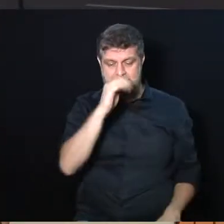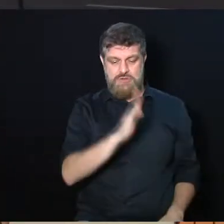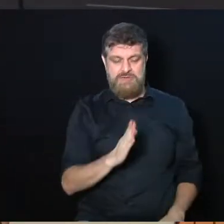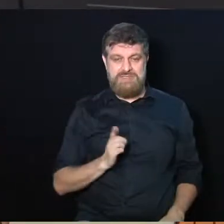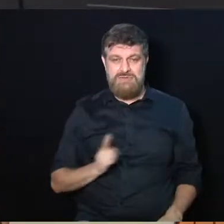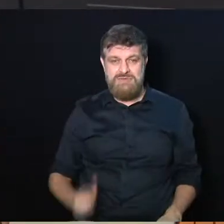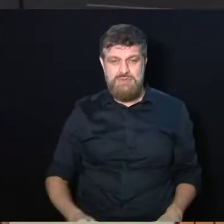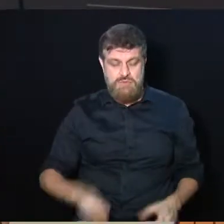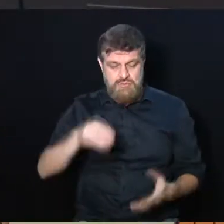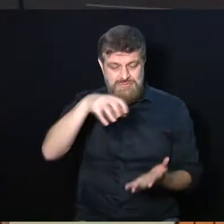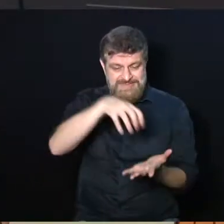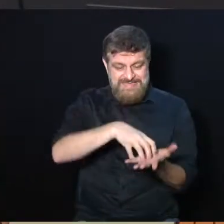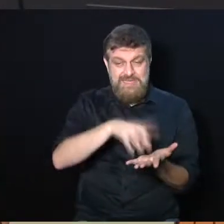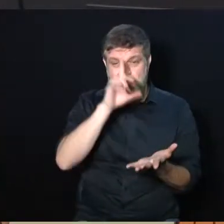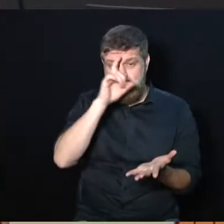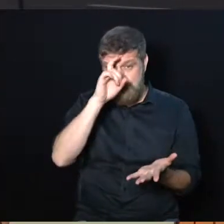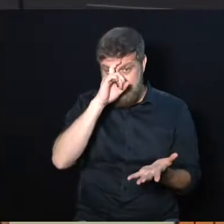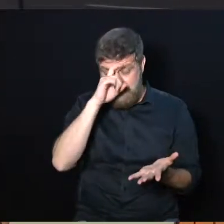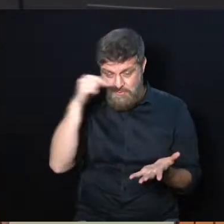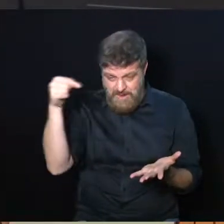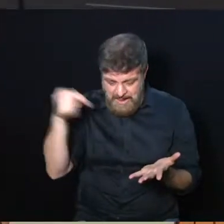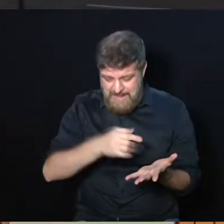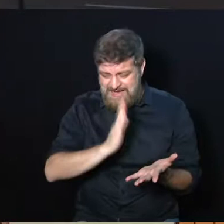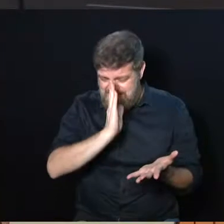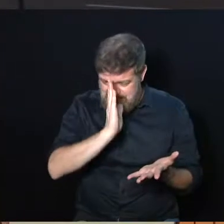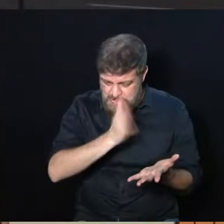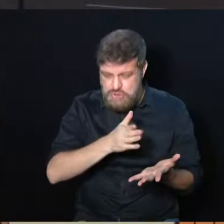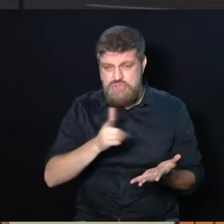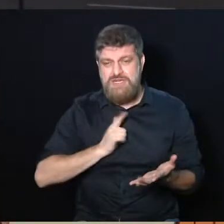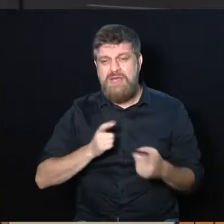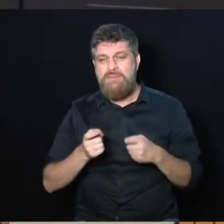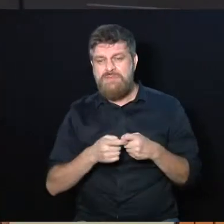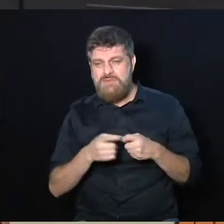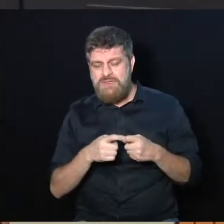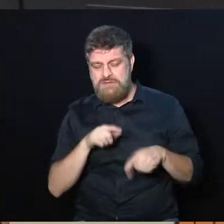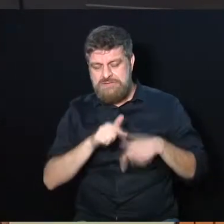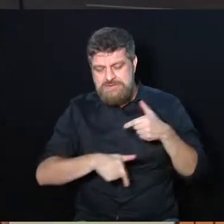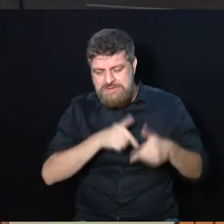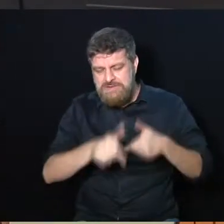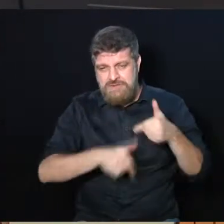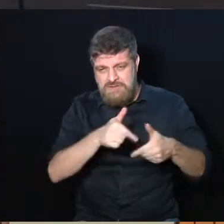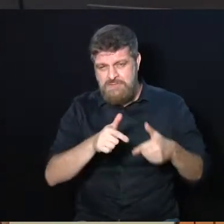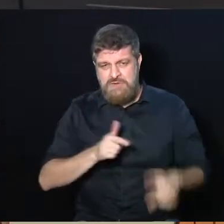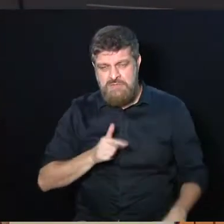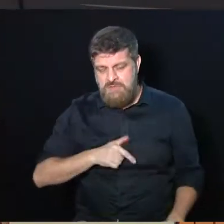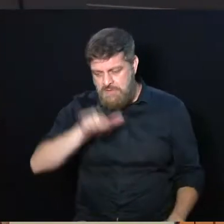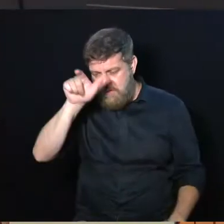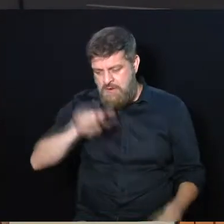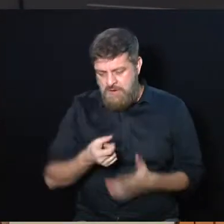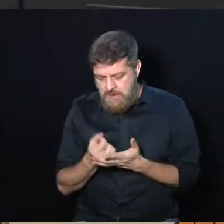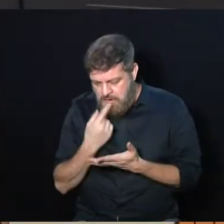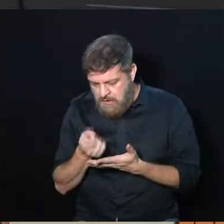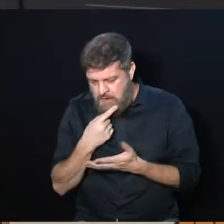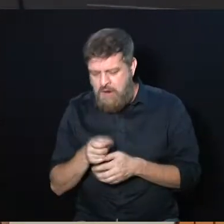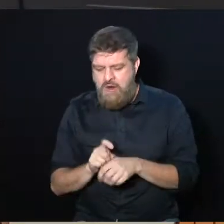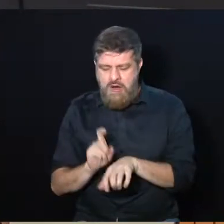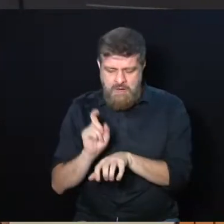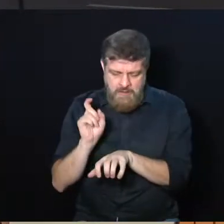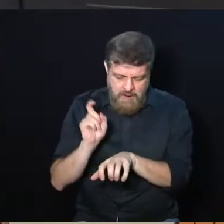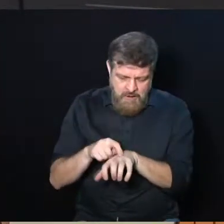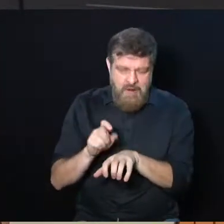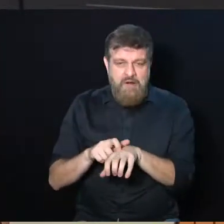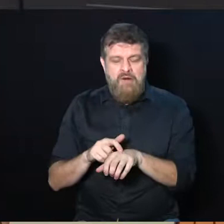prerrogativas para um bom centro, porque no hospital, como eu já citei anteriormente, aqueles médicos que trabalham com intoxicações, eles desenvolvem uma experiência